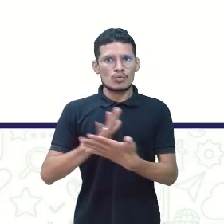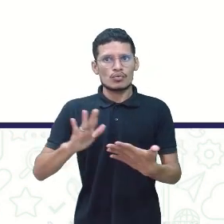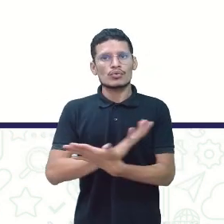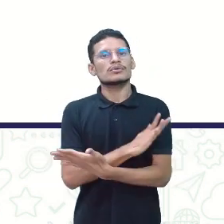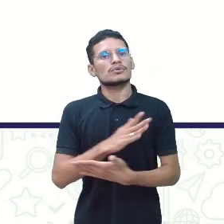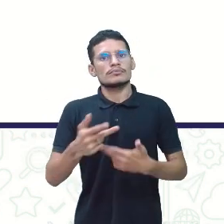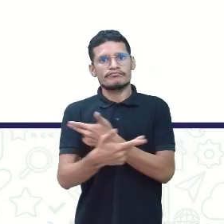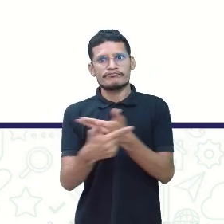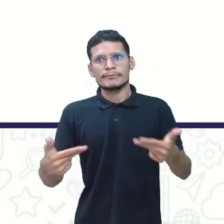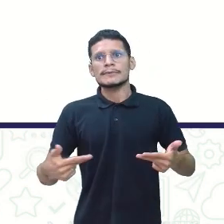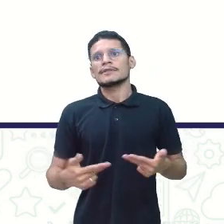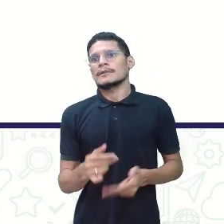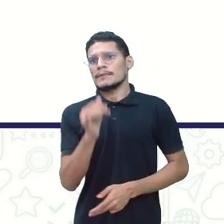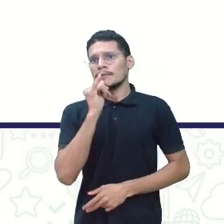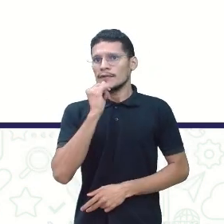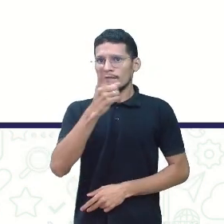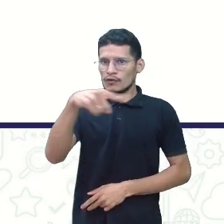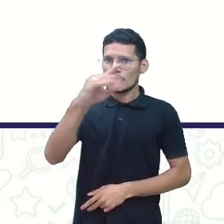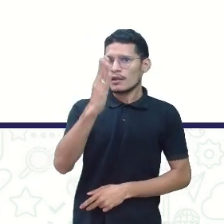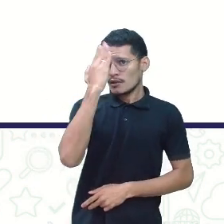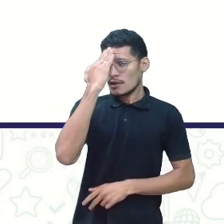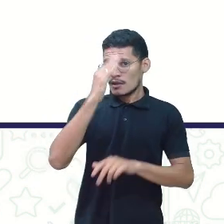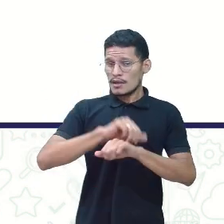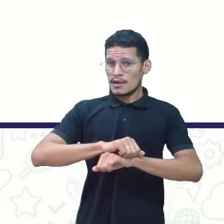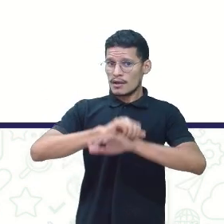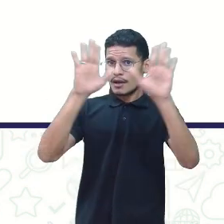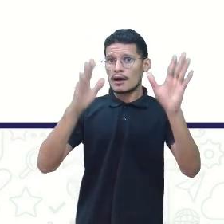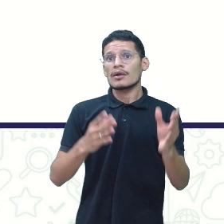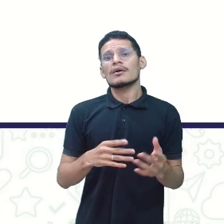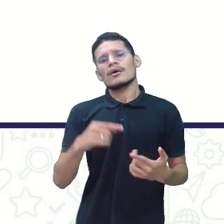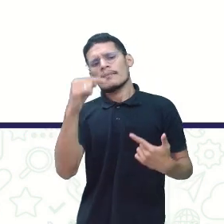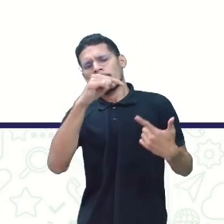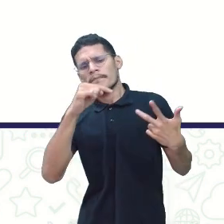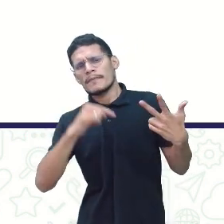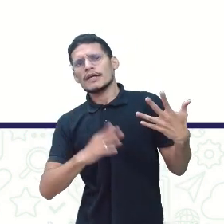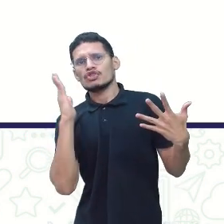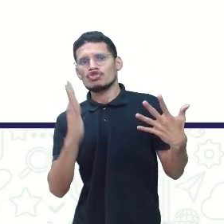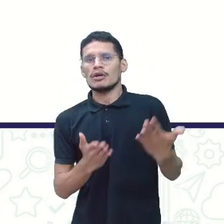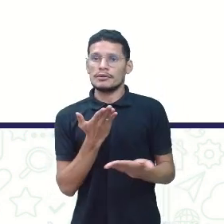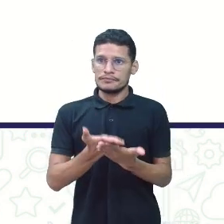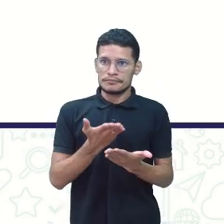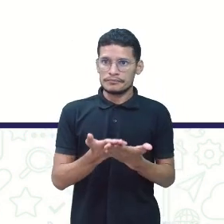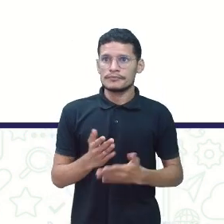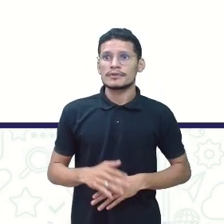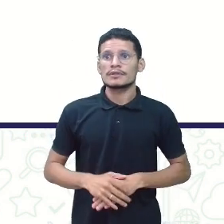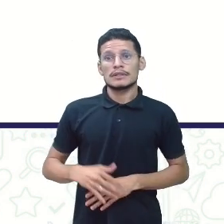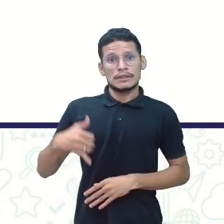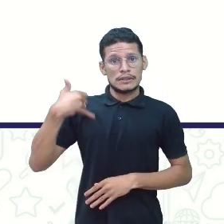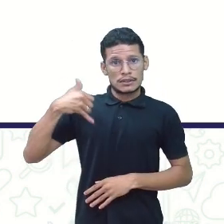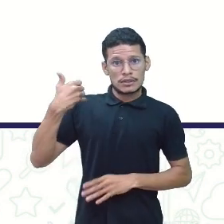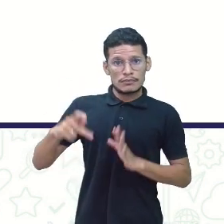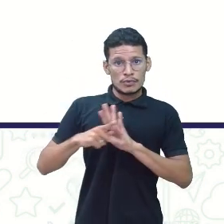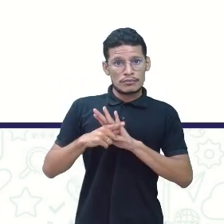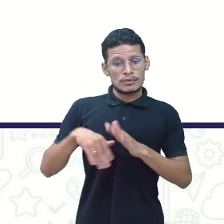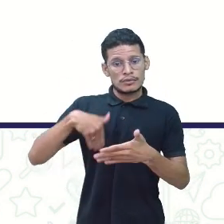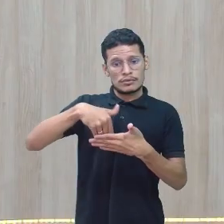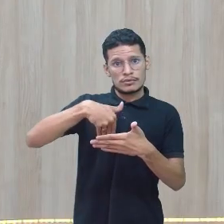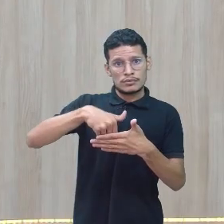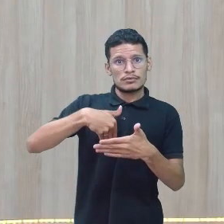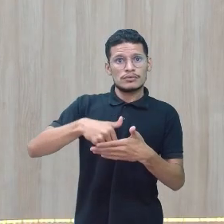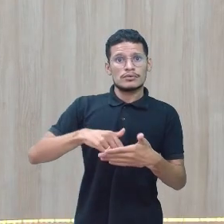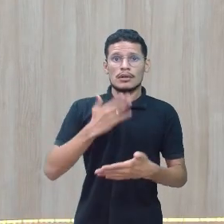vocês entendam todas as aplicações dessas definições que a gente viu agora há pouco. As idades do time de futebol é uma coisa